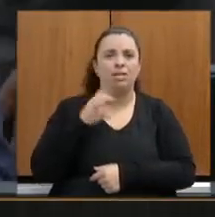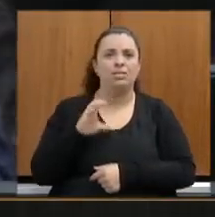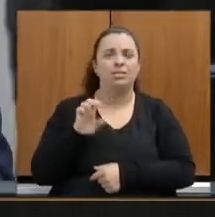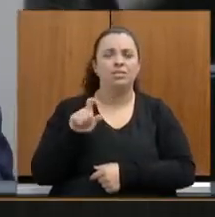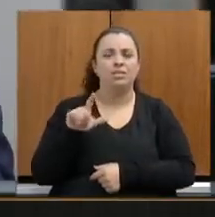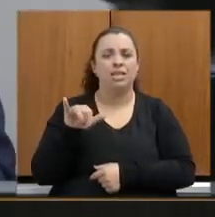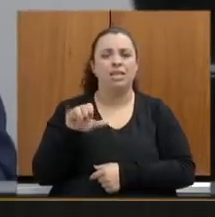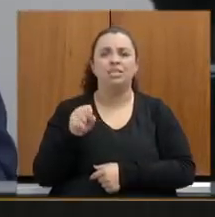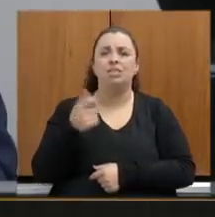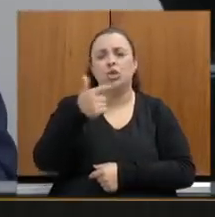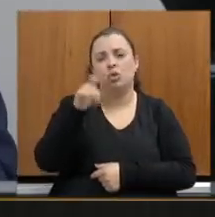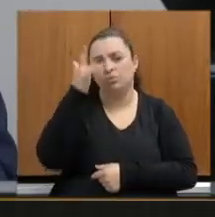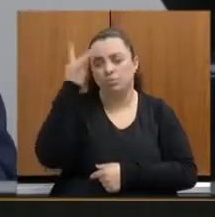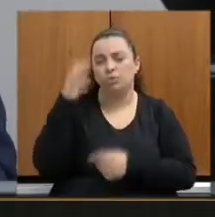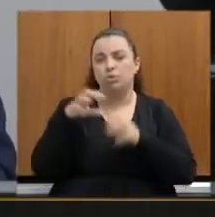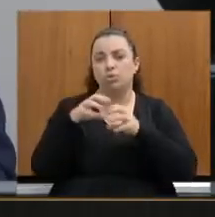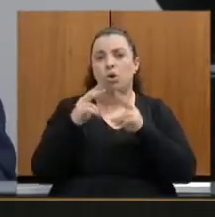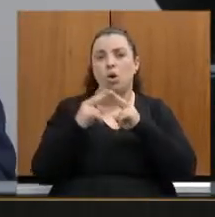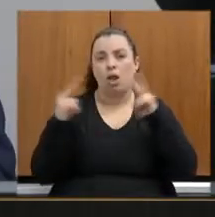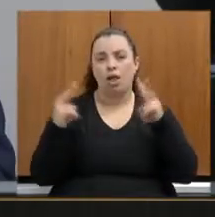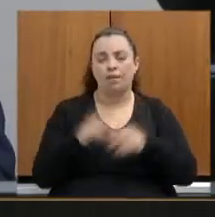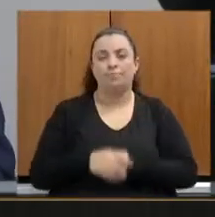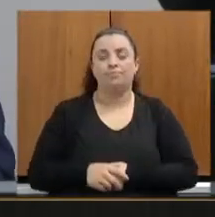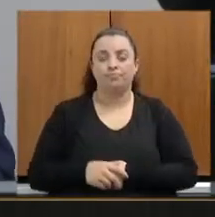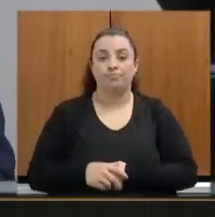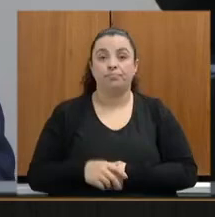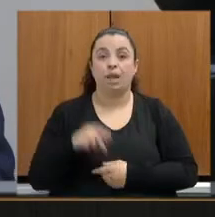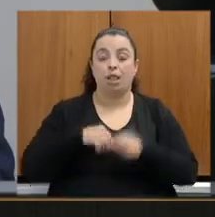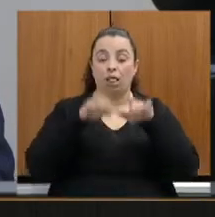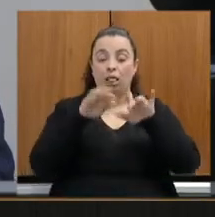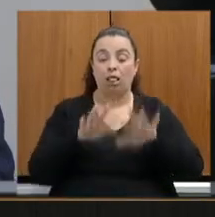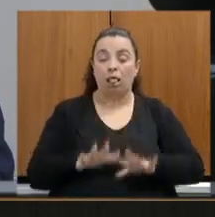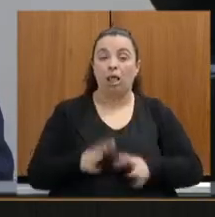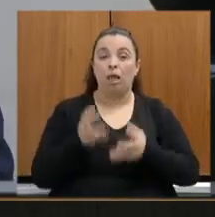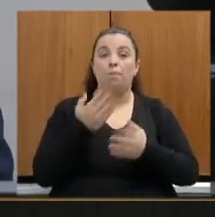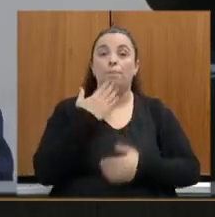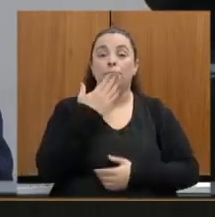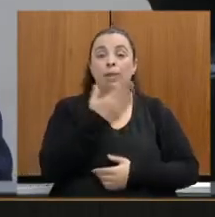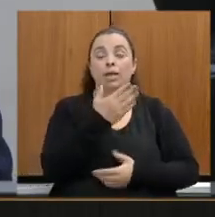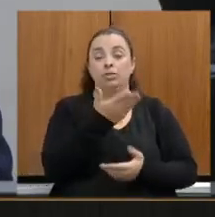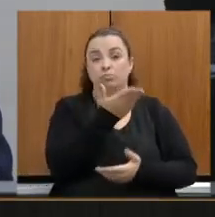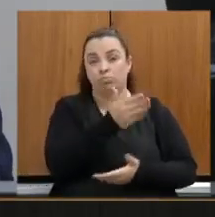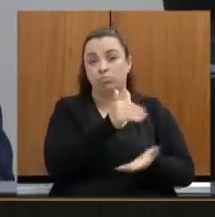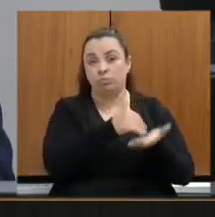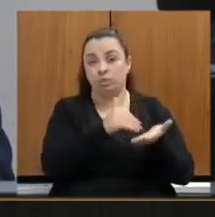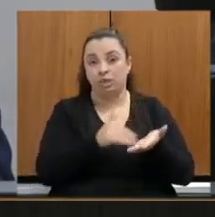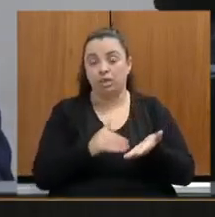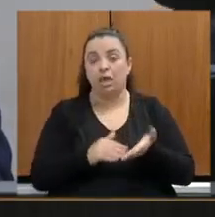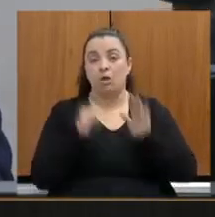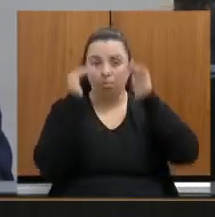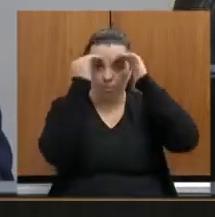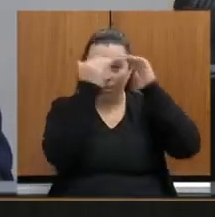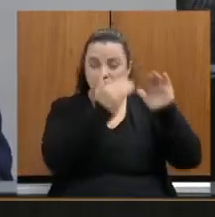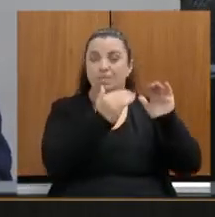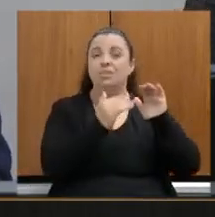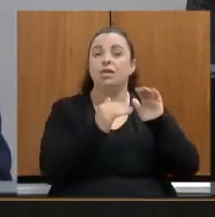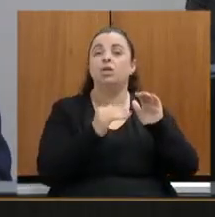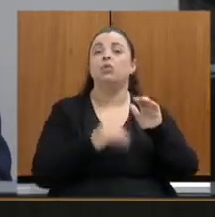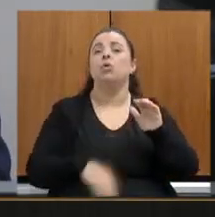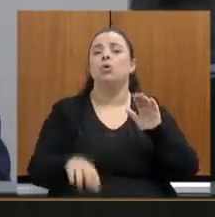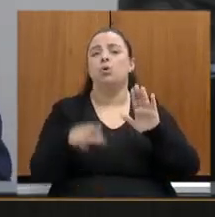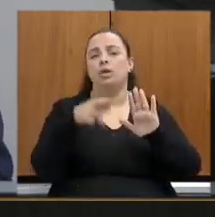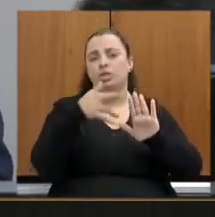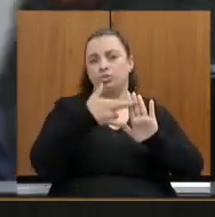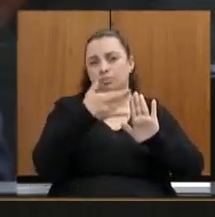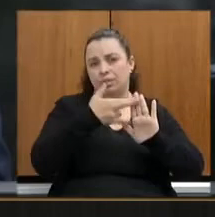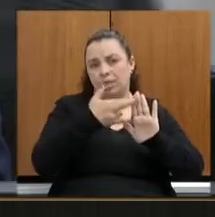que está online o deputado que subscreve requer de vossa excelência nos termos do artigo 109 do regime de terno que